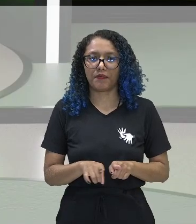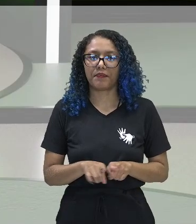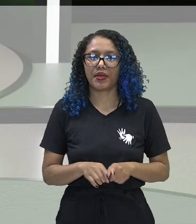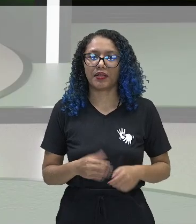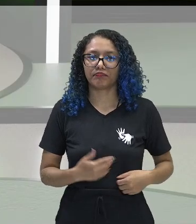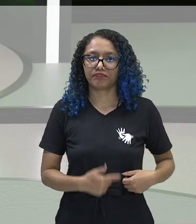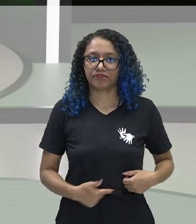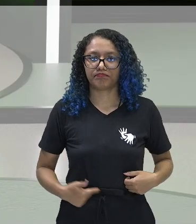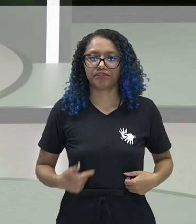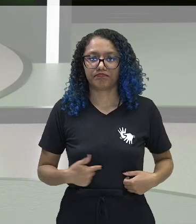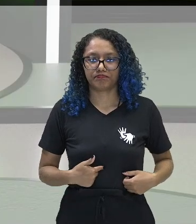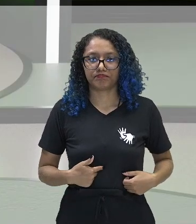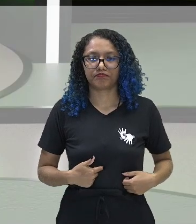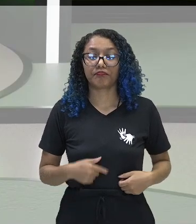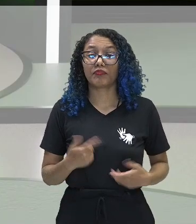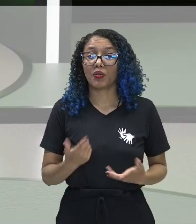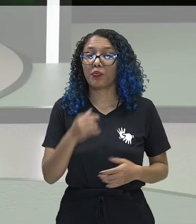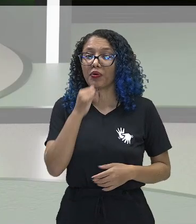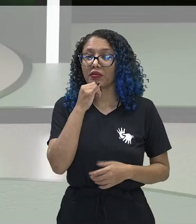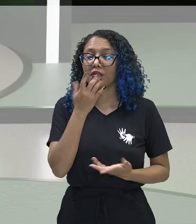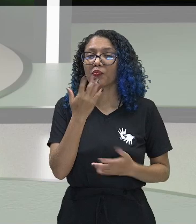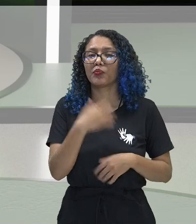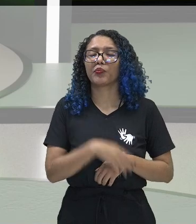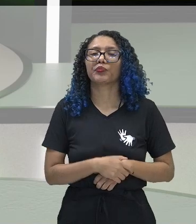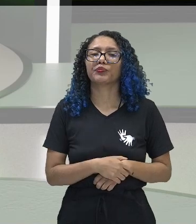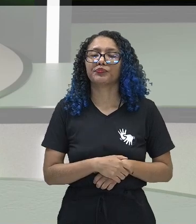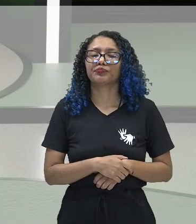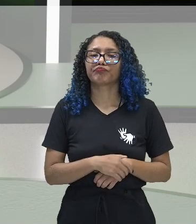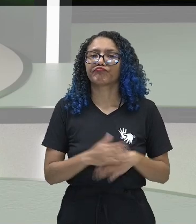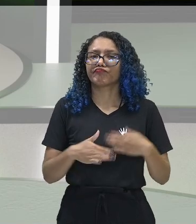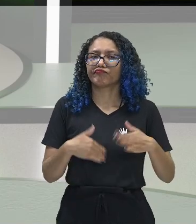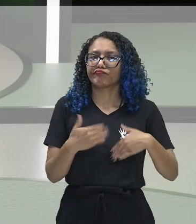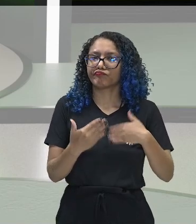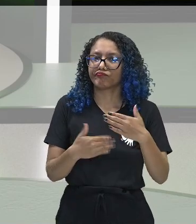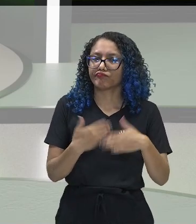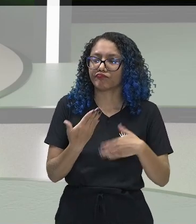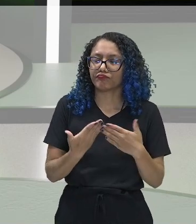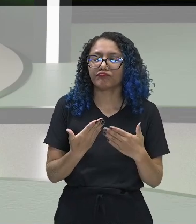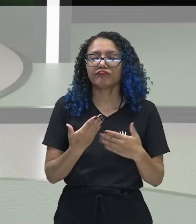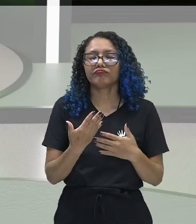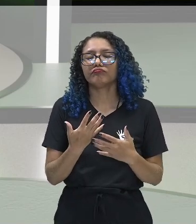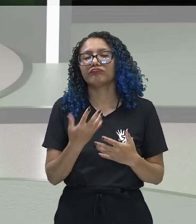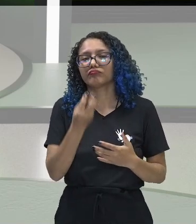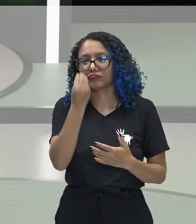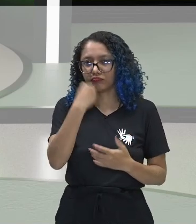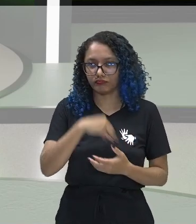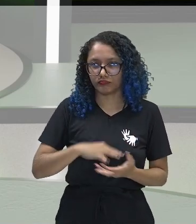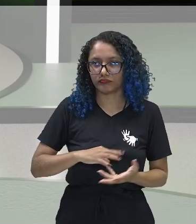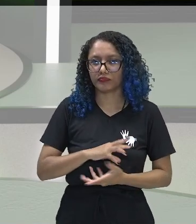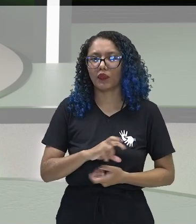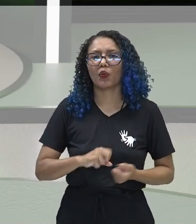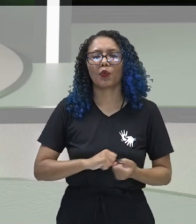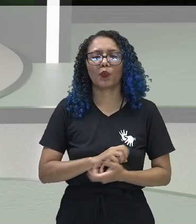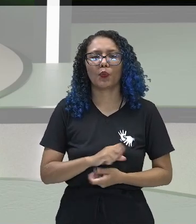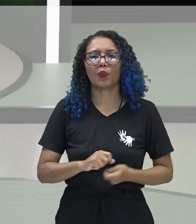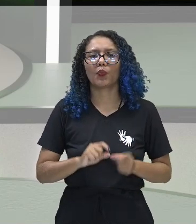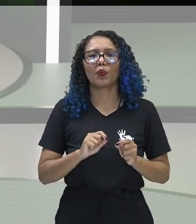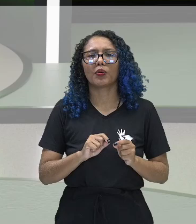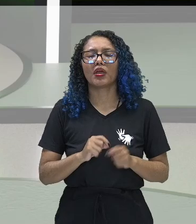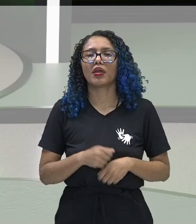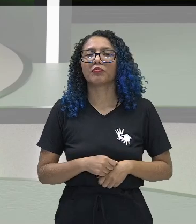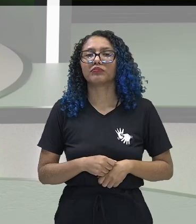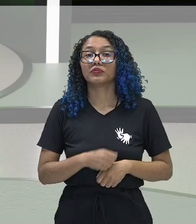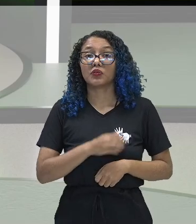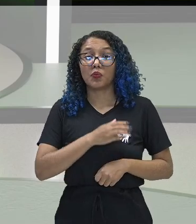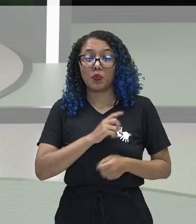que no abdômen, no processo lá da digestão, esse sangue ele vai todo se concentrar